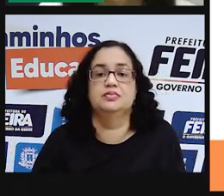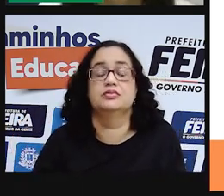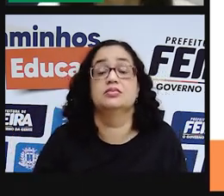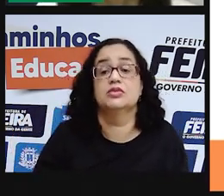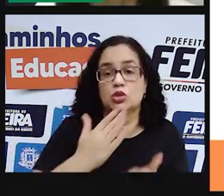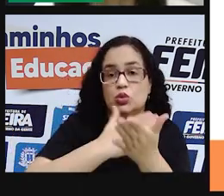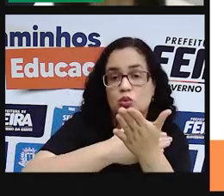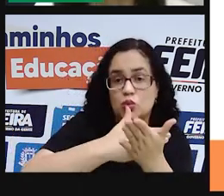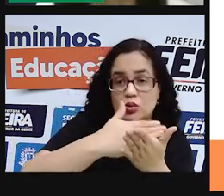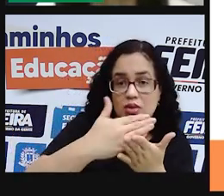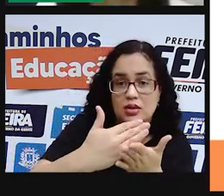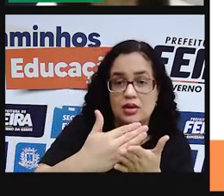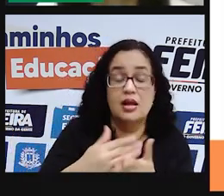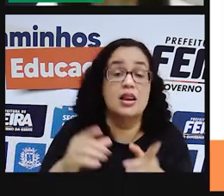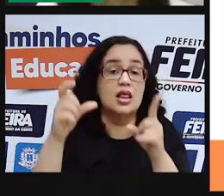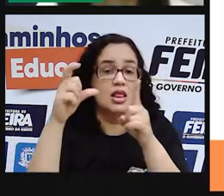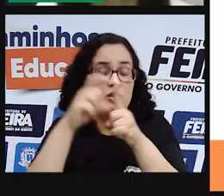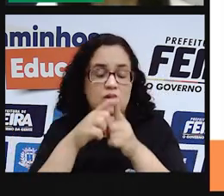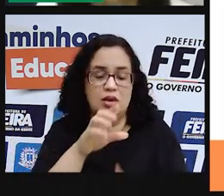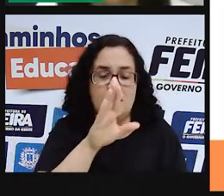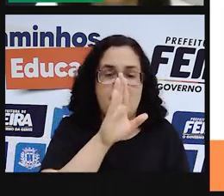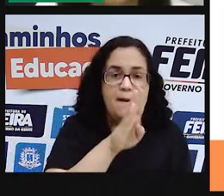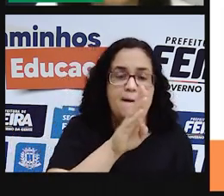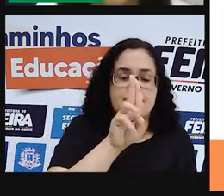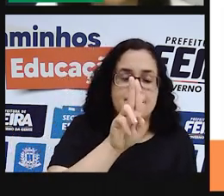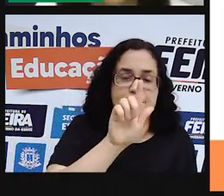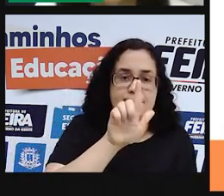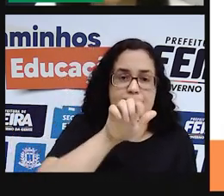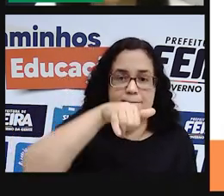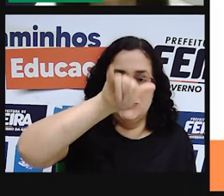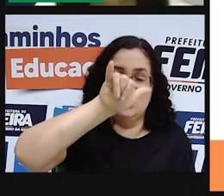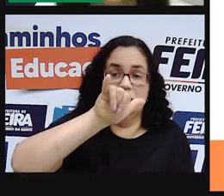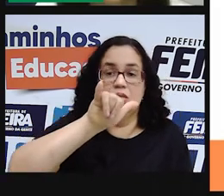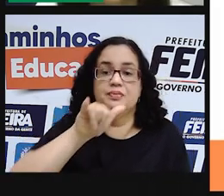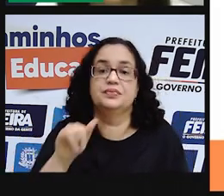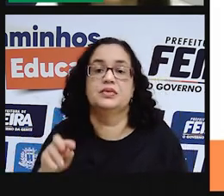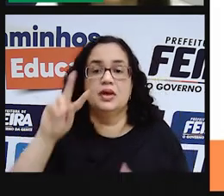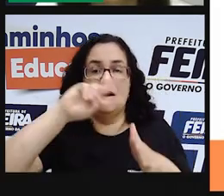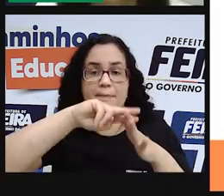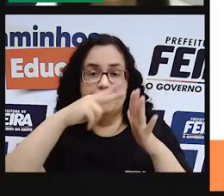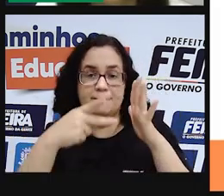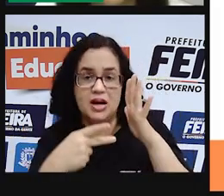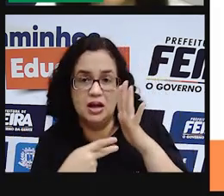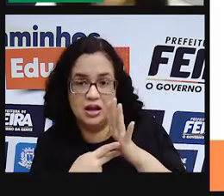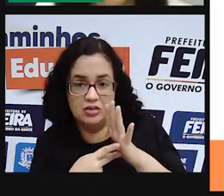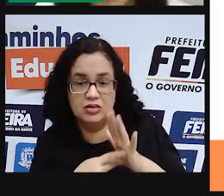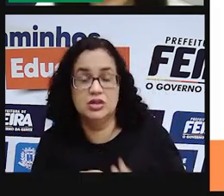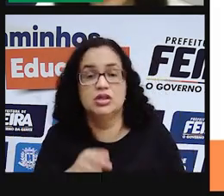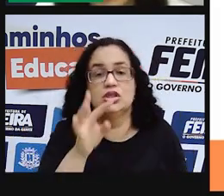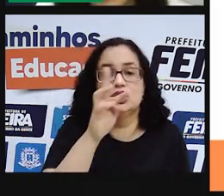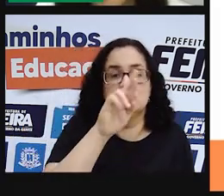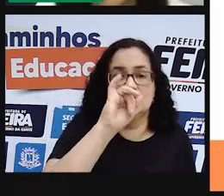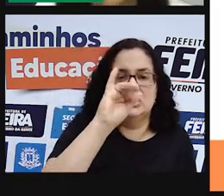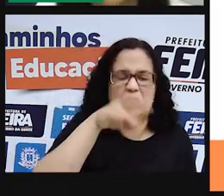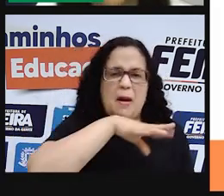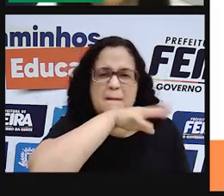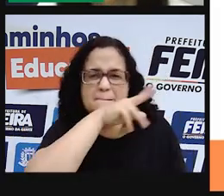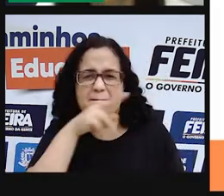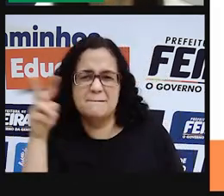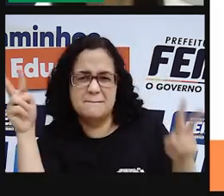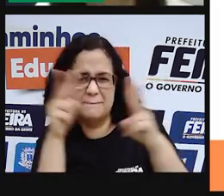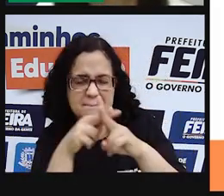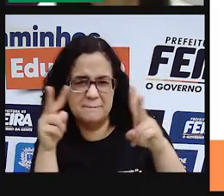O termo surgiu a partir do inglês bully, palavra que significa tirano, brigão ou valentão,